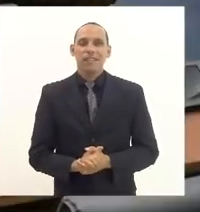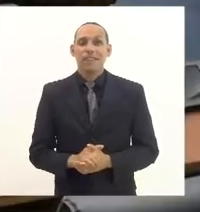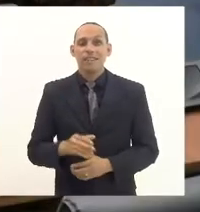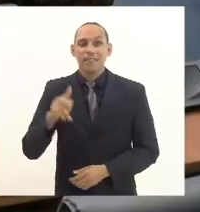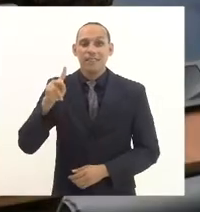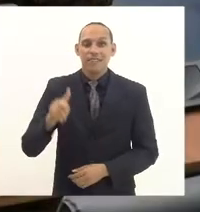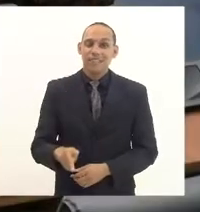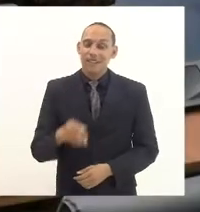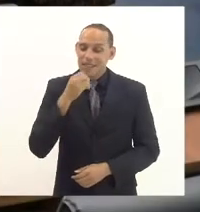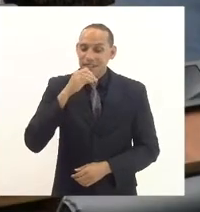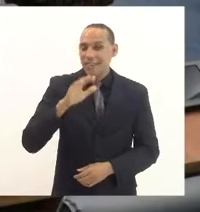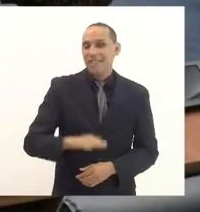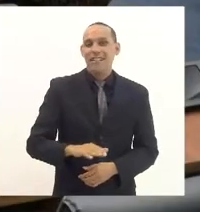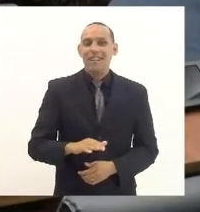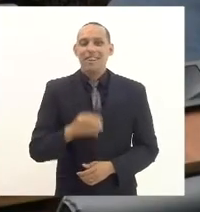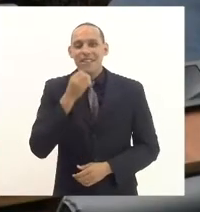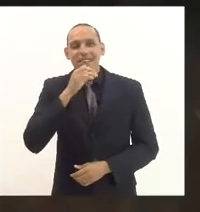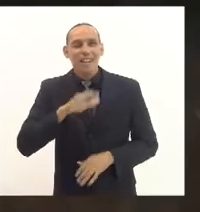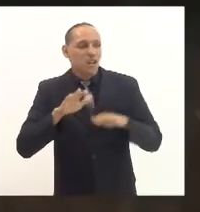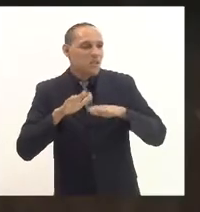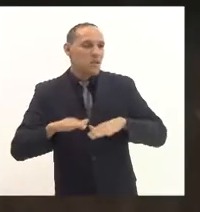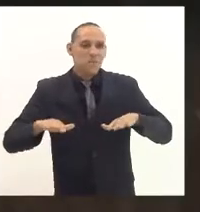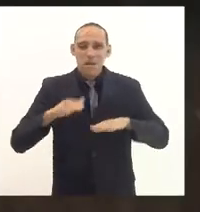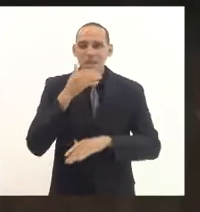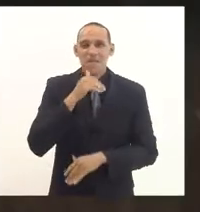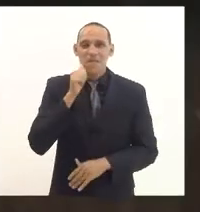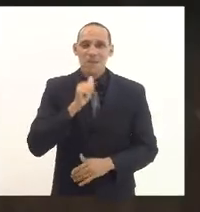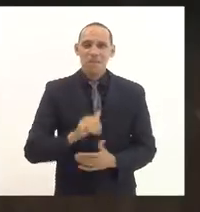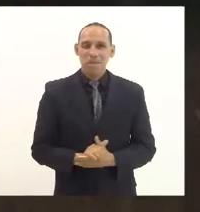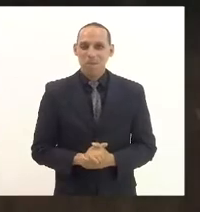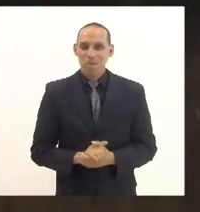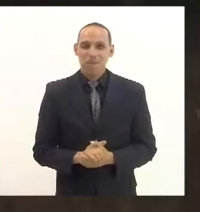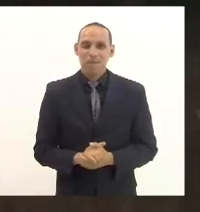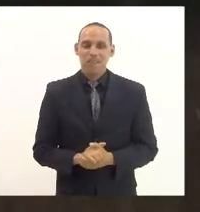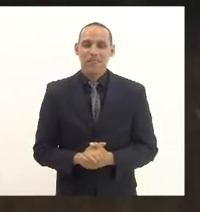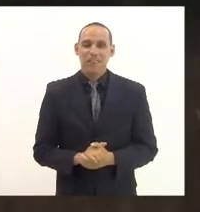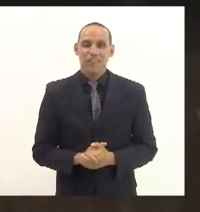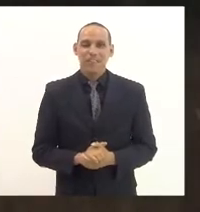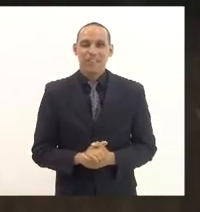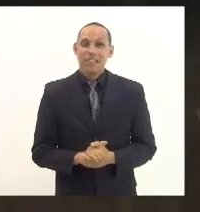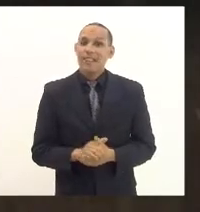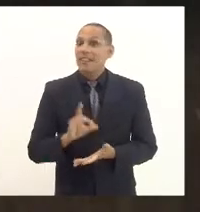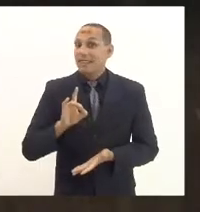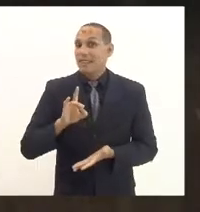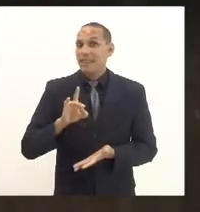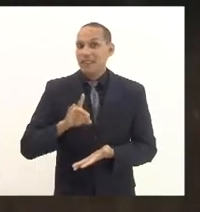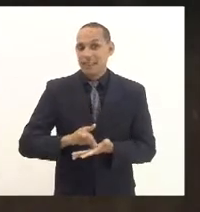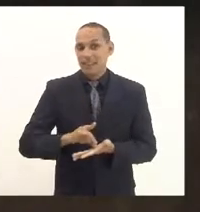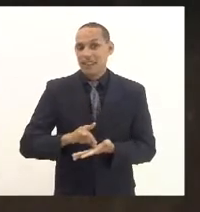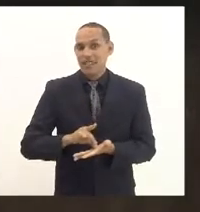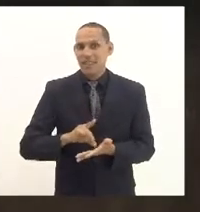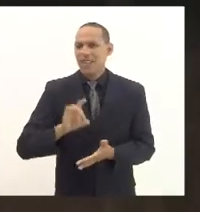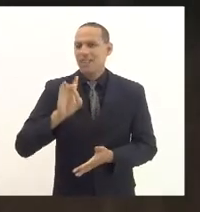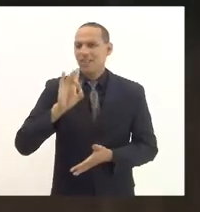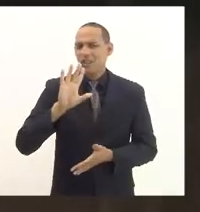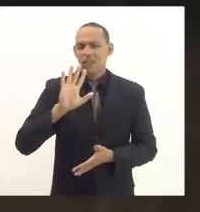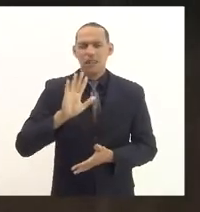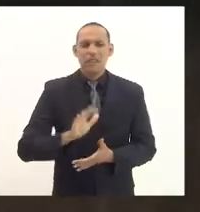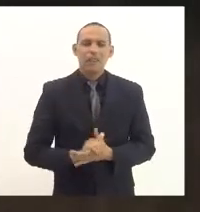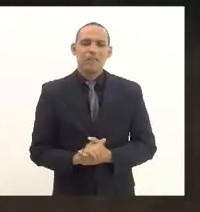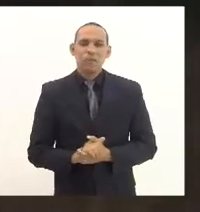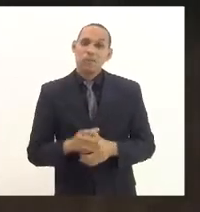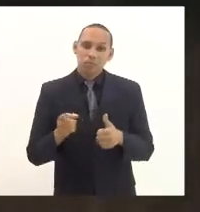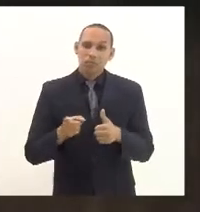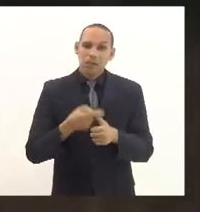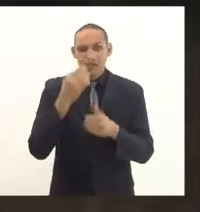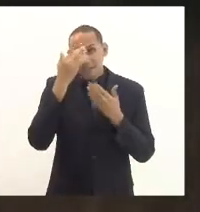Presidente, boa tarde, presidente, boa tarde a todos e todas. Na verdade, presidente, só fazer aqui,